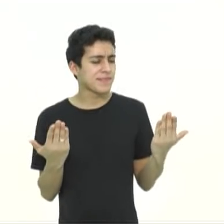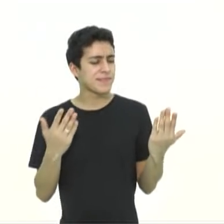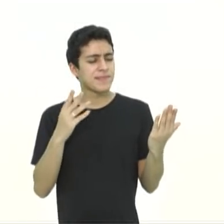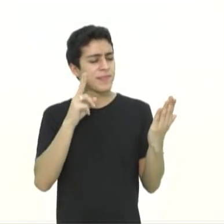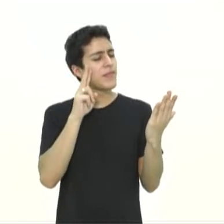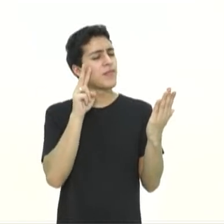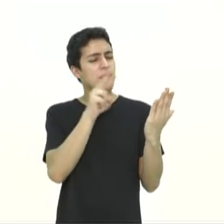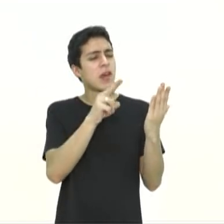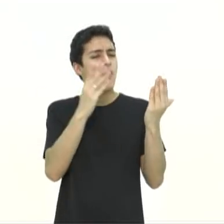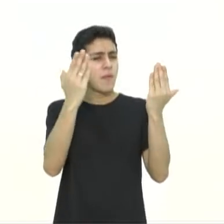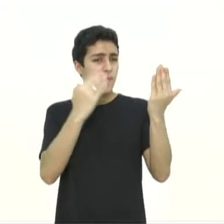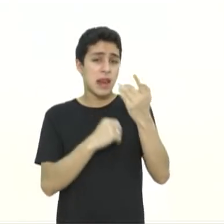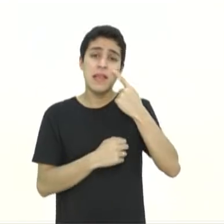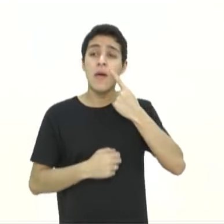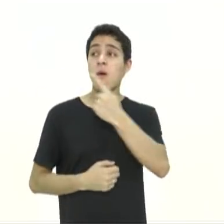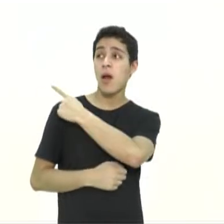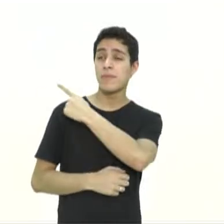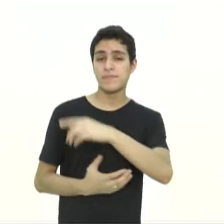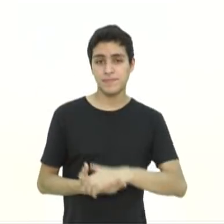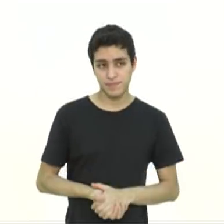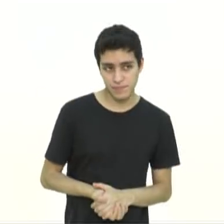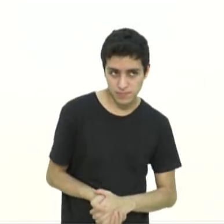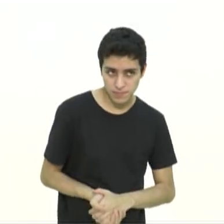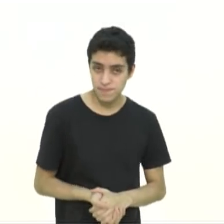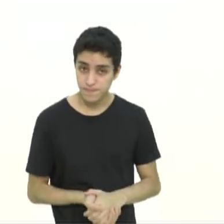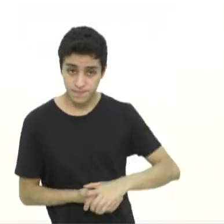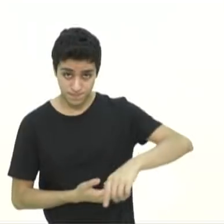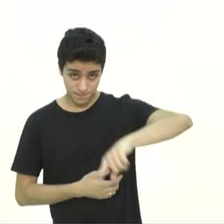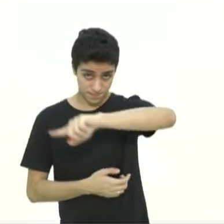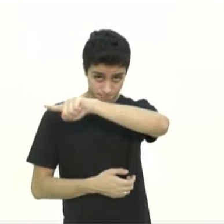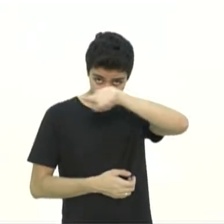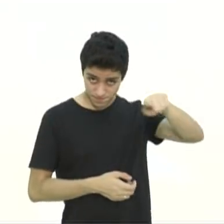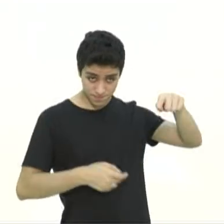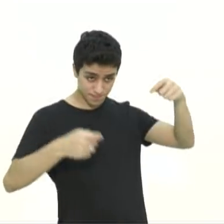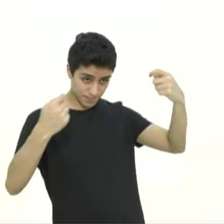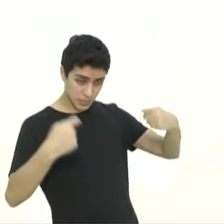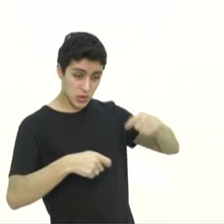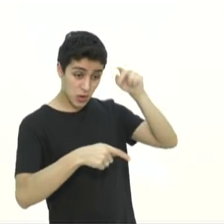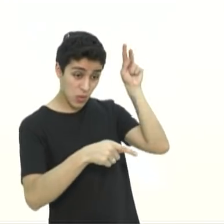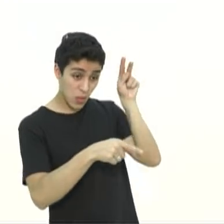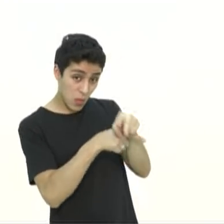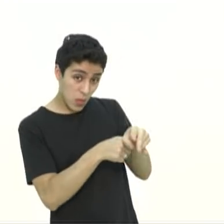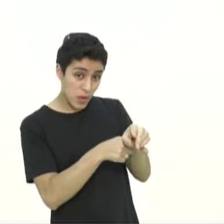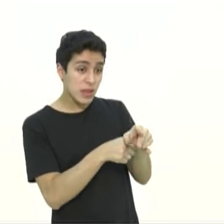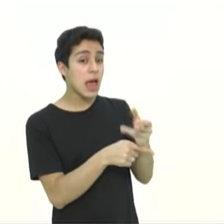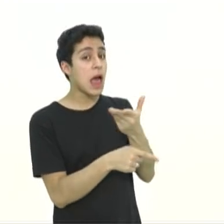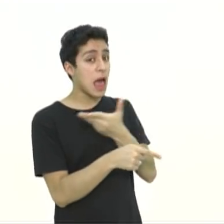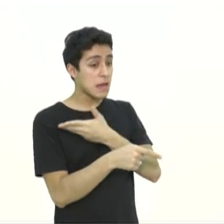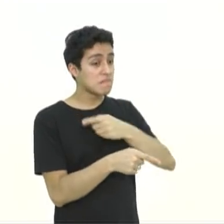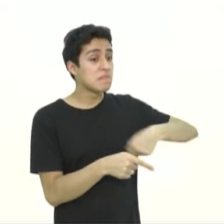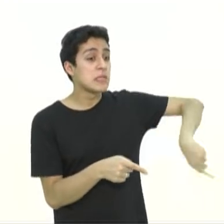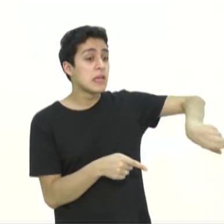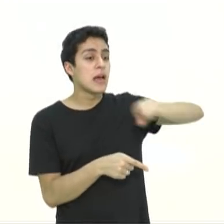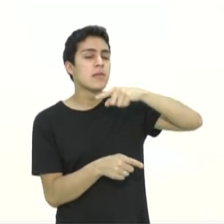uma comparação. Vamos ver. E você deve cuidar das amizades porque são como uma